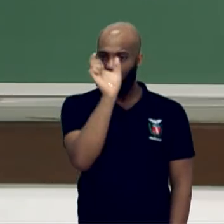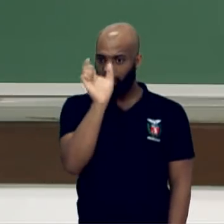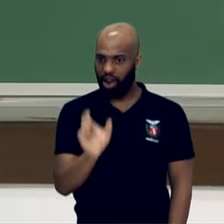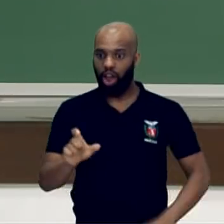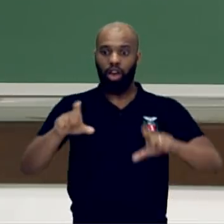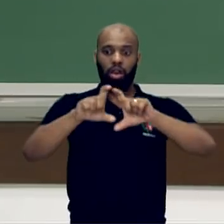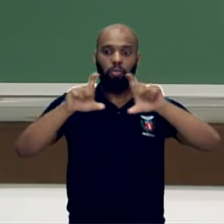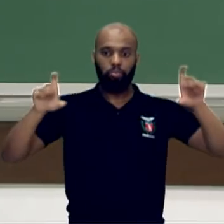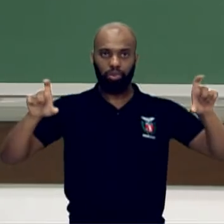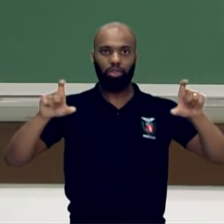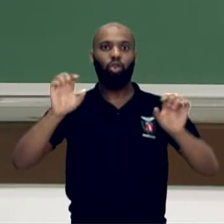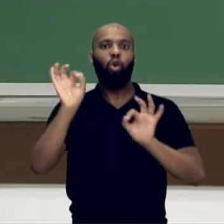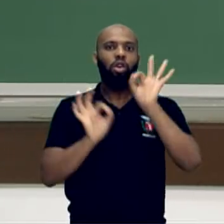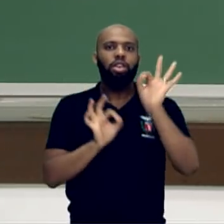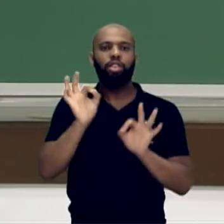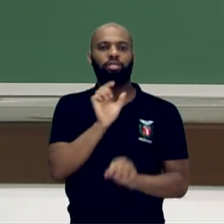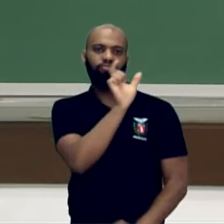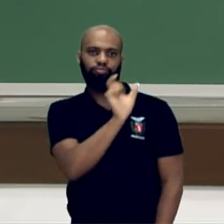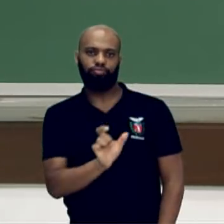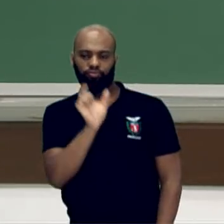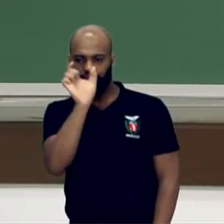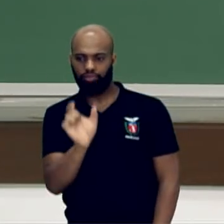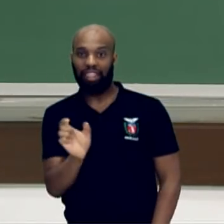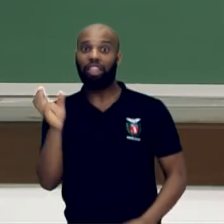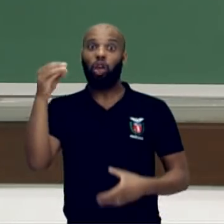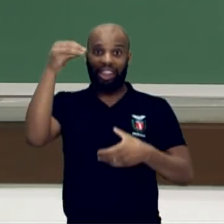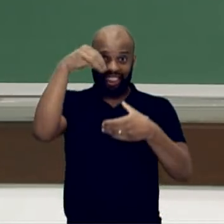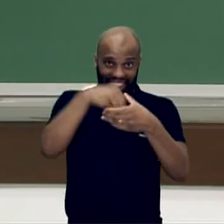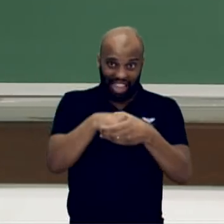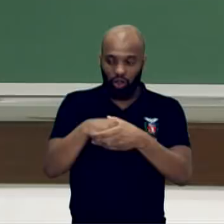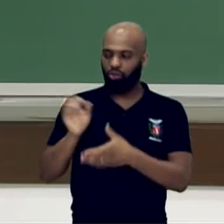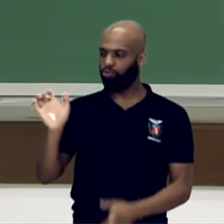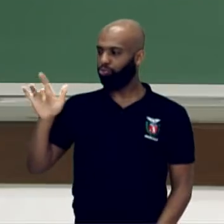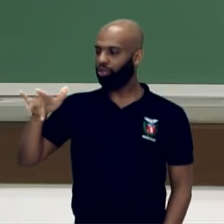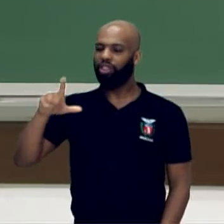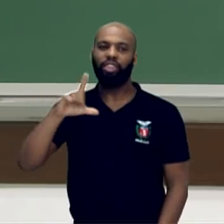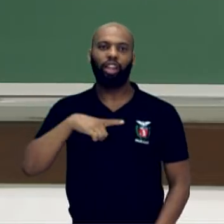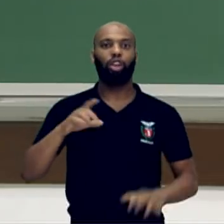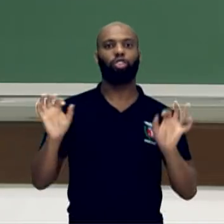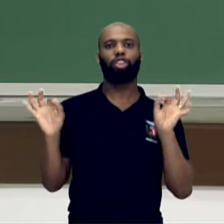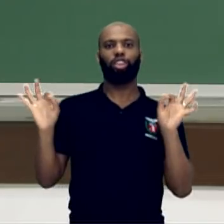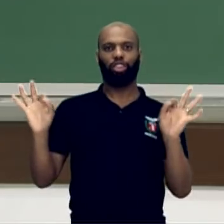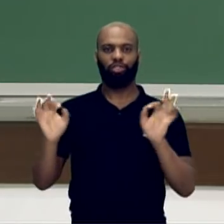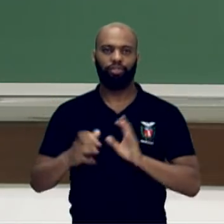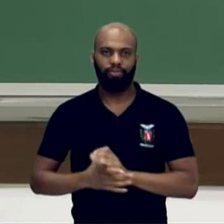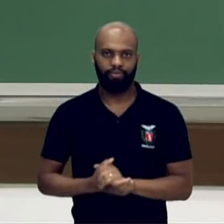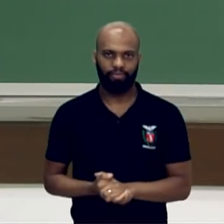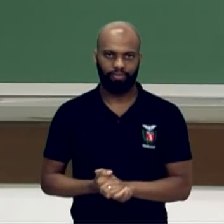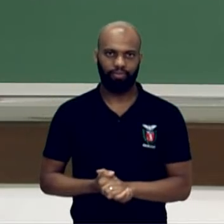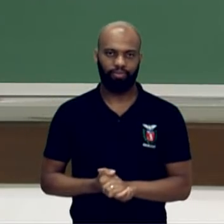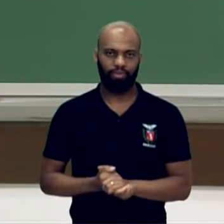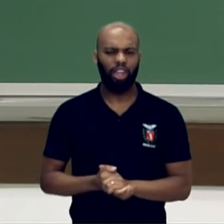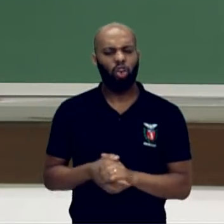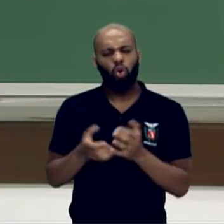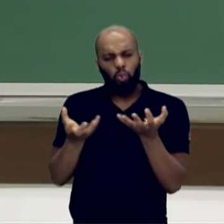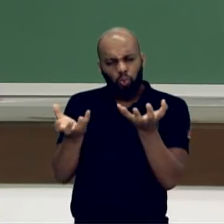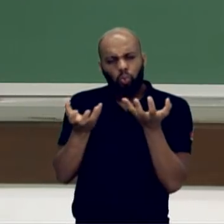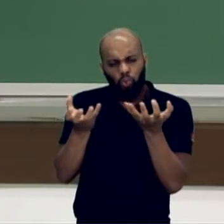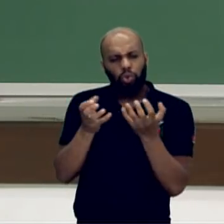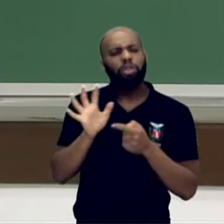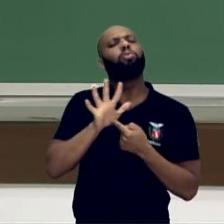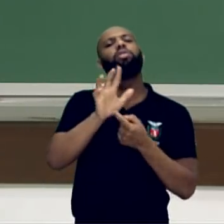a disposição das palavras na página. Observaram? E o que ele quis dizer com isso?